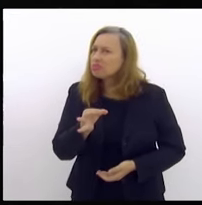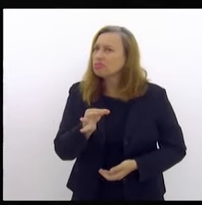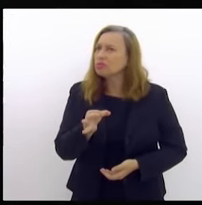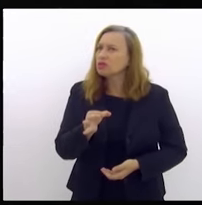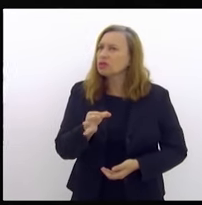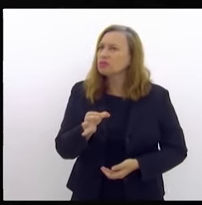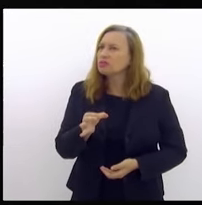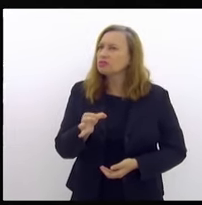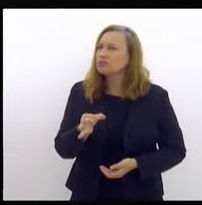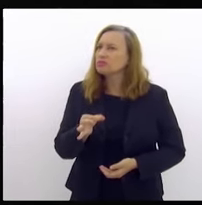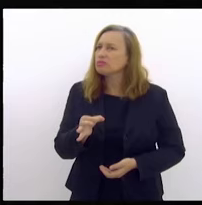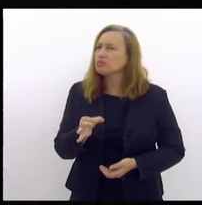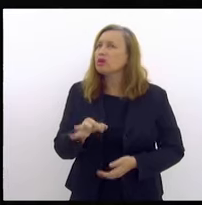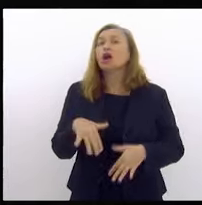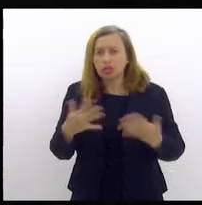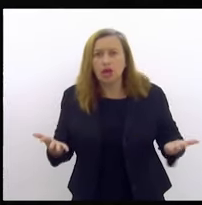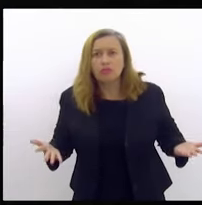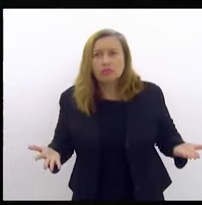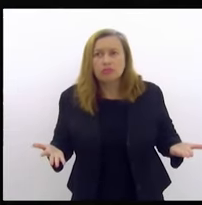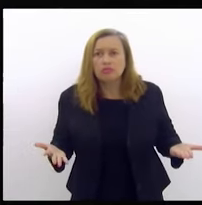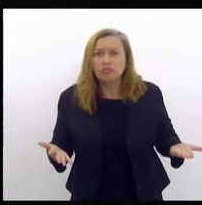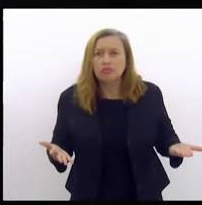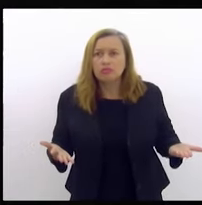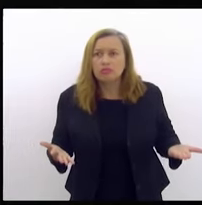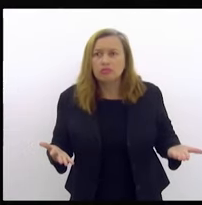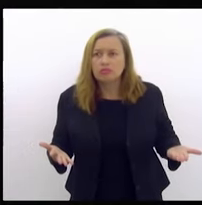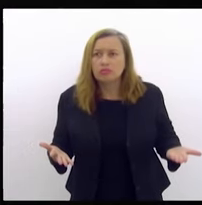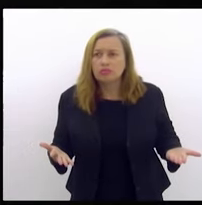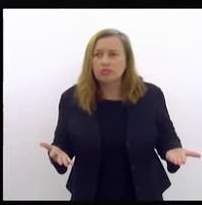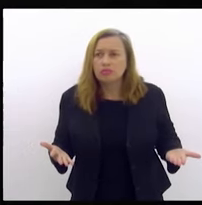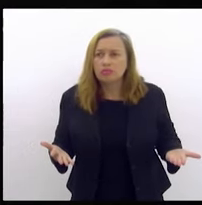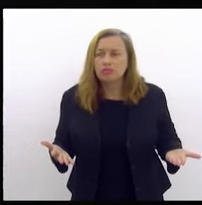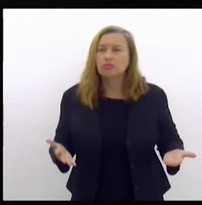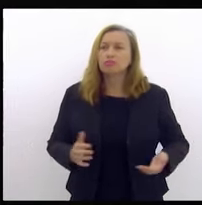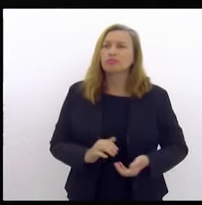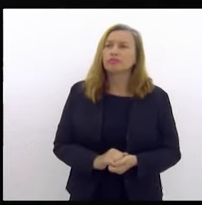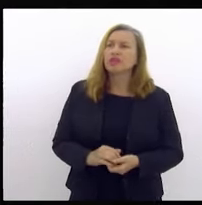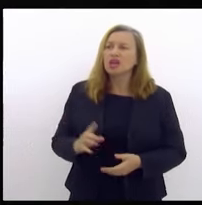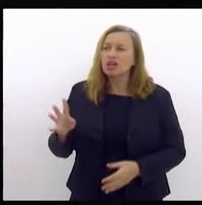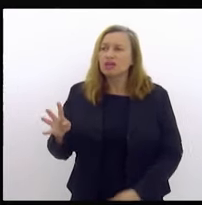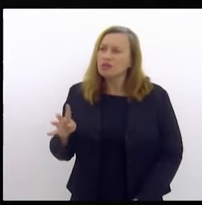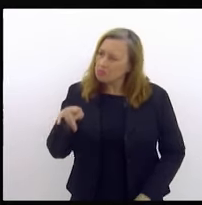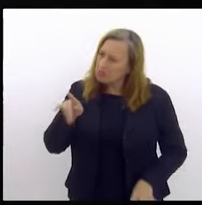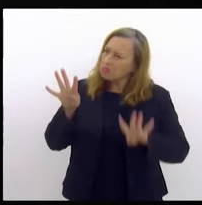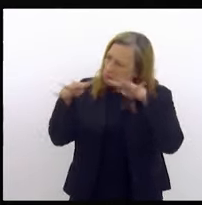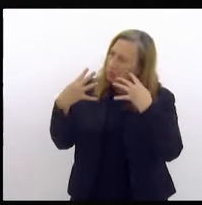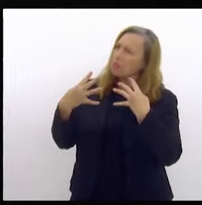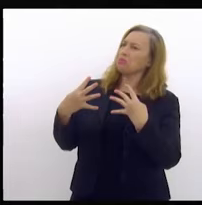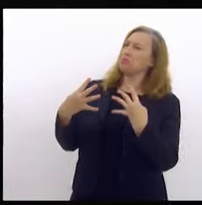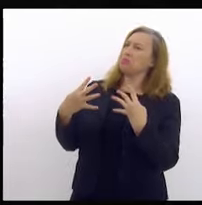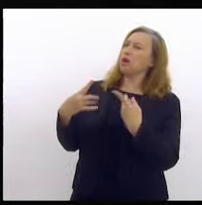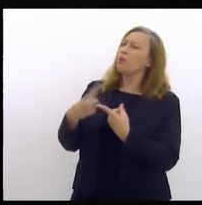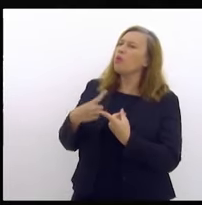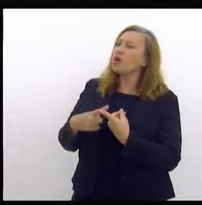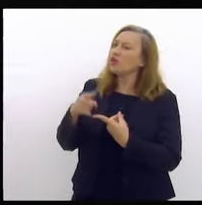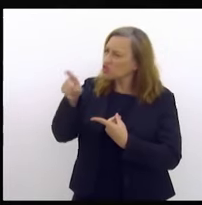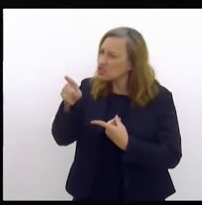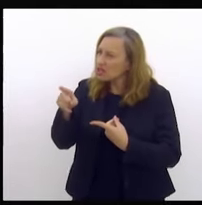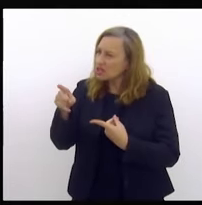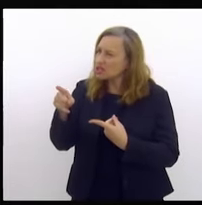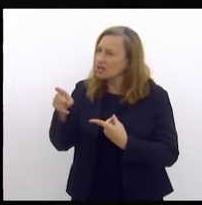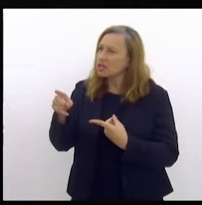sou pelo que é certo. Então, eu ouvi o deputado Rodrigo Amorim, que também tem que me ouvir. Por quê? Quando o senhor